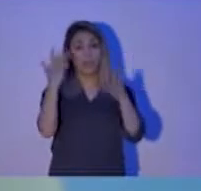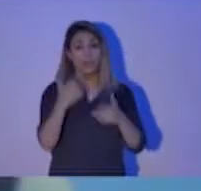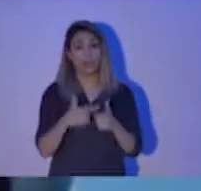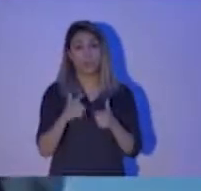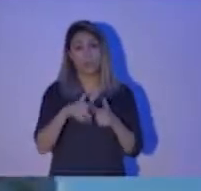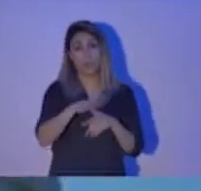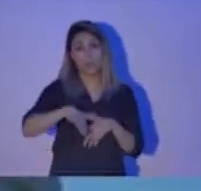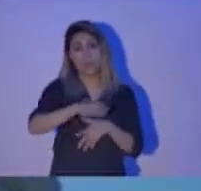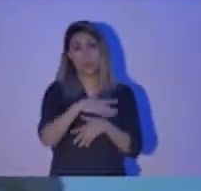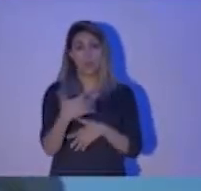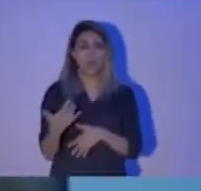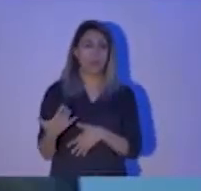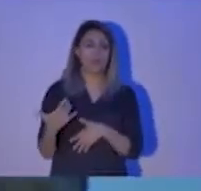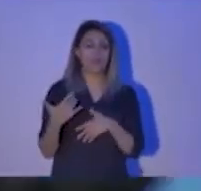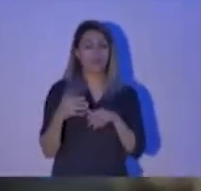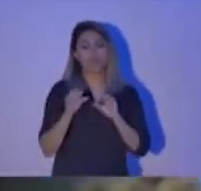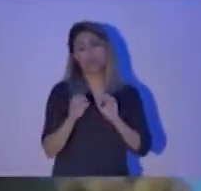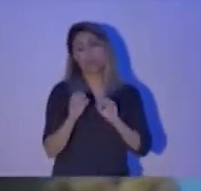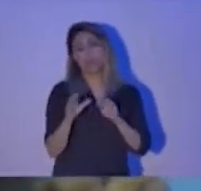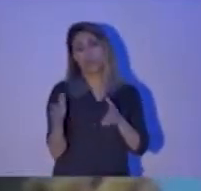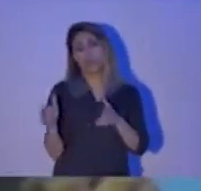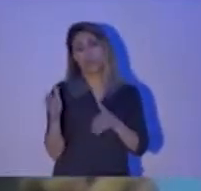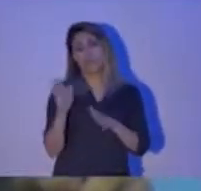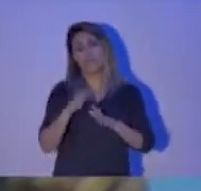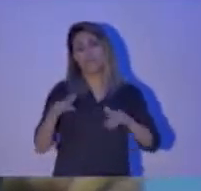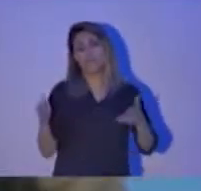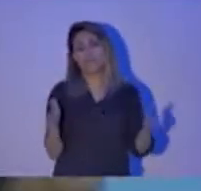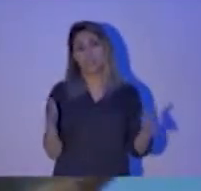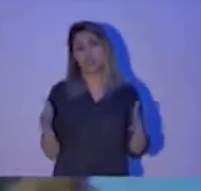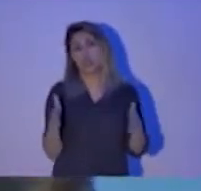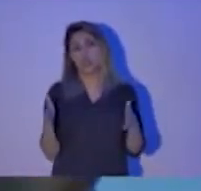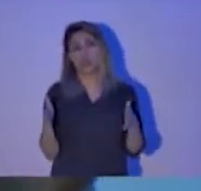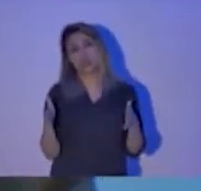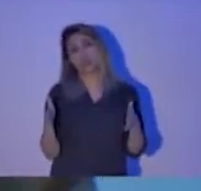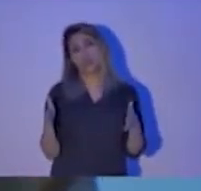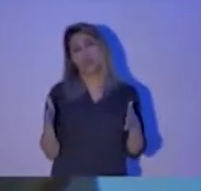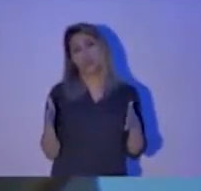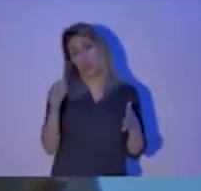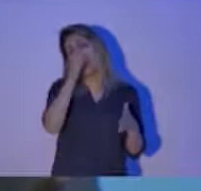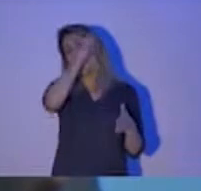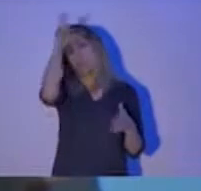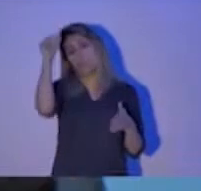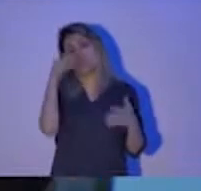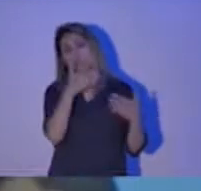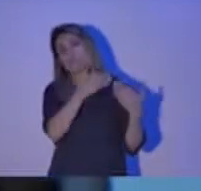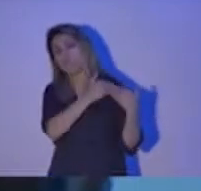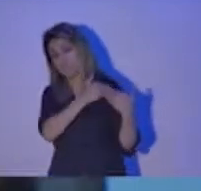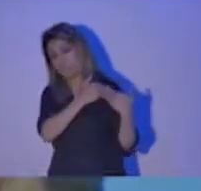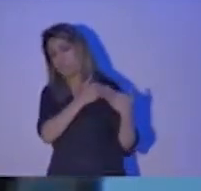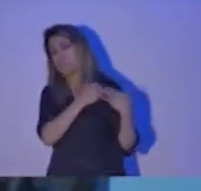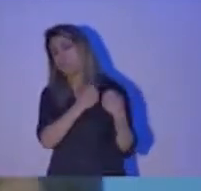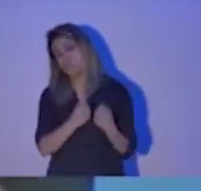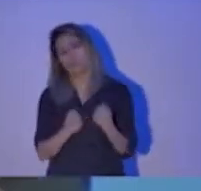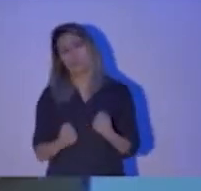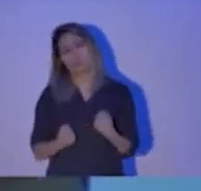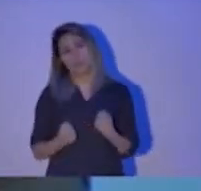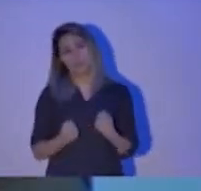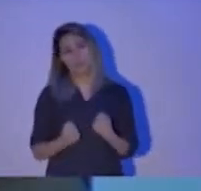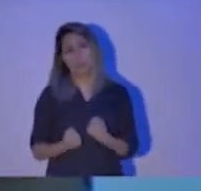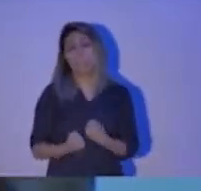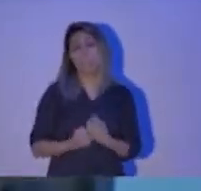perguntar, na primeira infância conseguiu? Não. Muito pelo contrário. Menos de